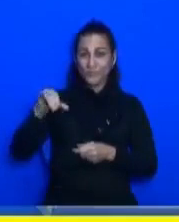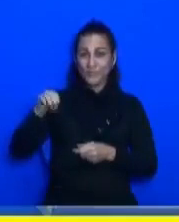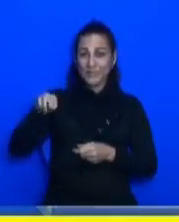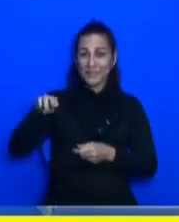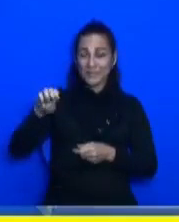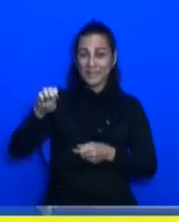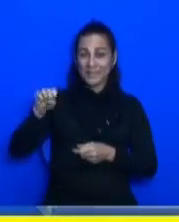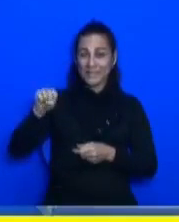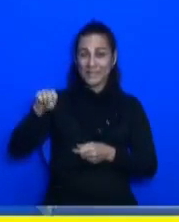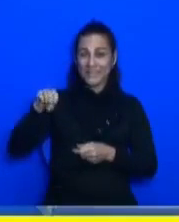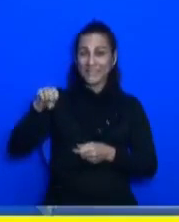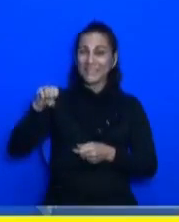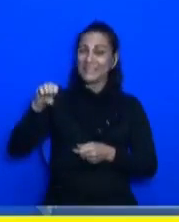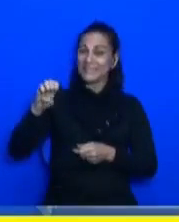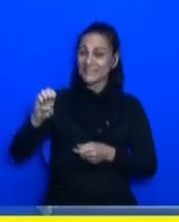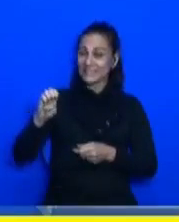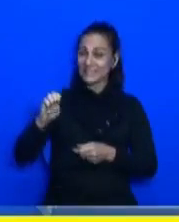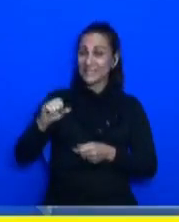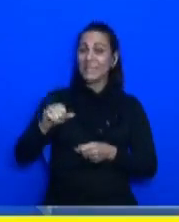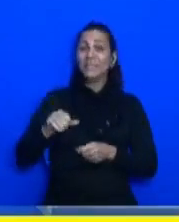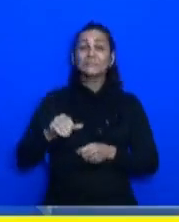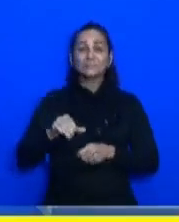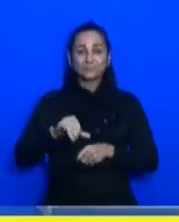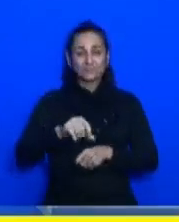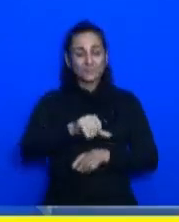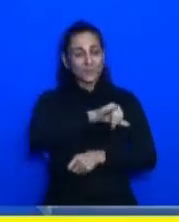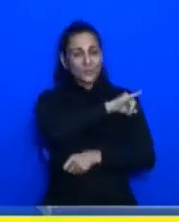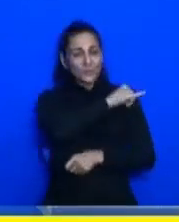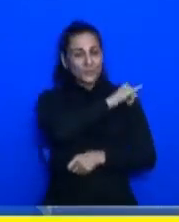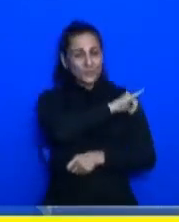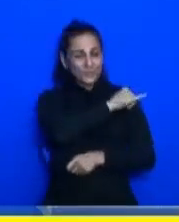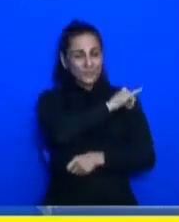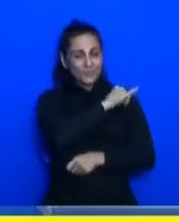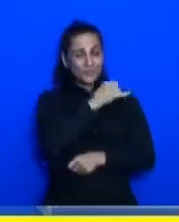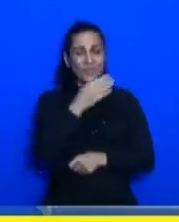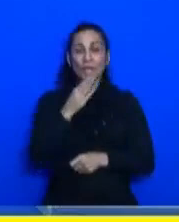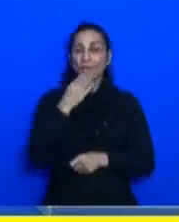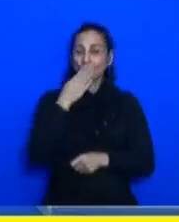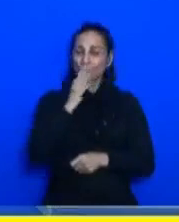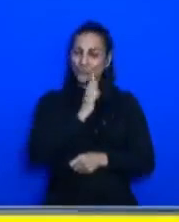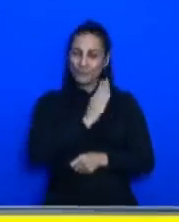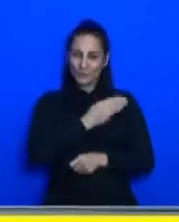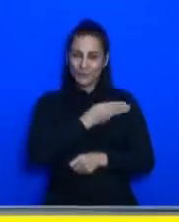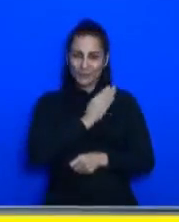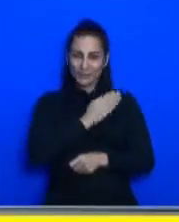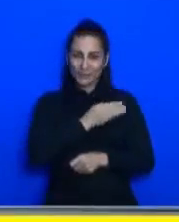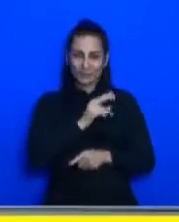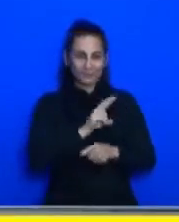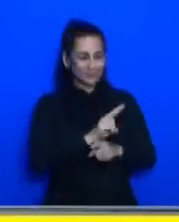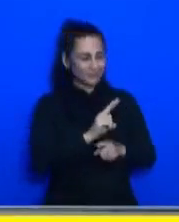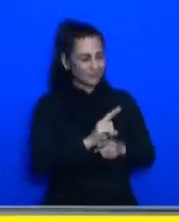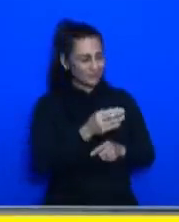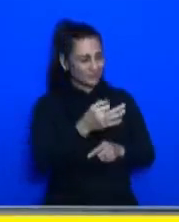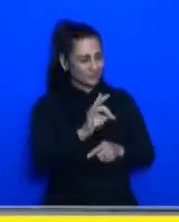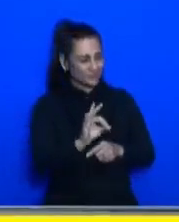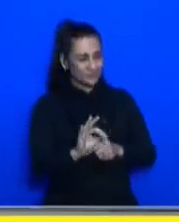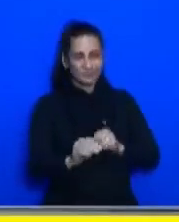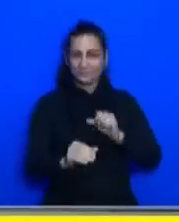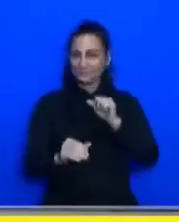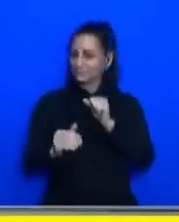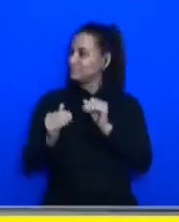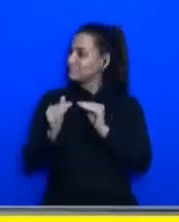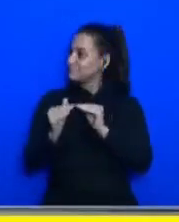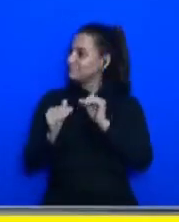do Rio de Janeiro. Fluminense, do Rio de Janeiro, é o time do coração. Auditoras, confirmam?